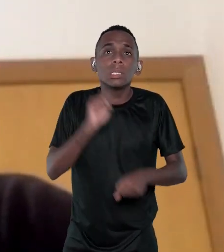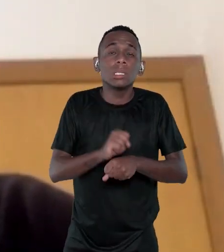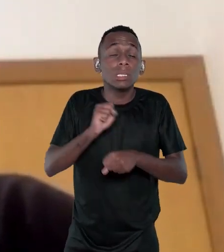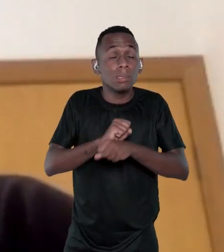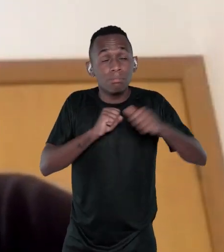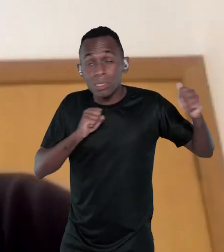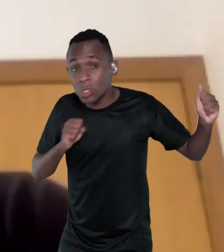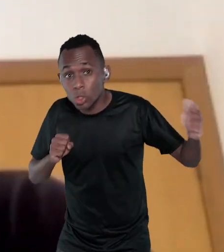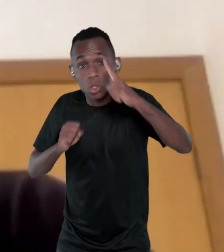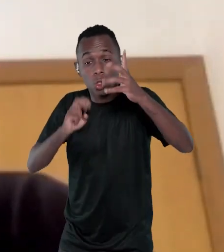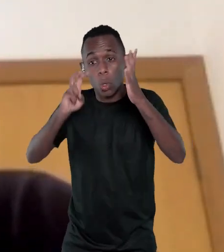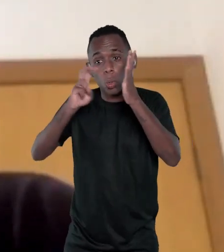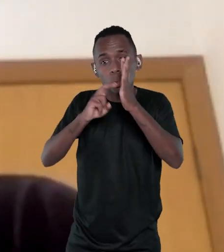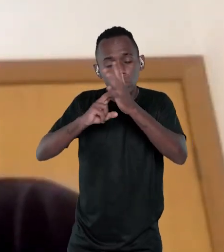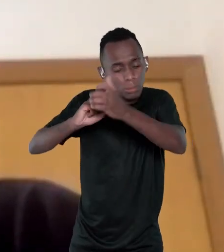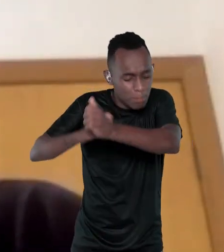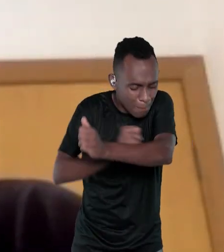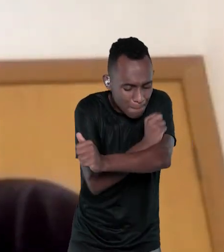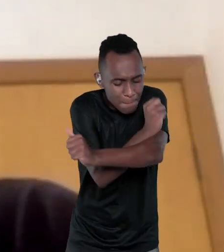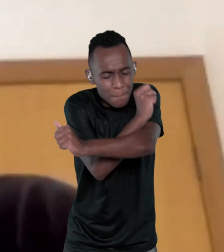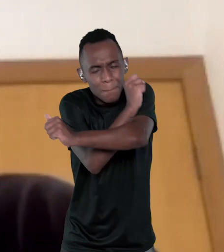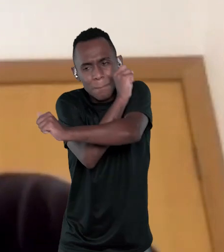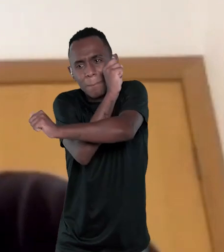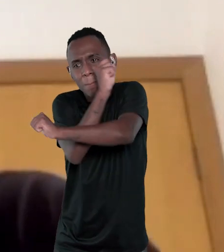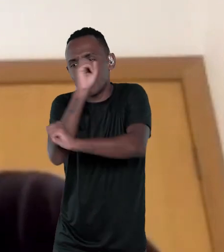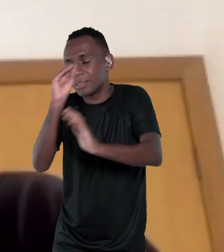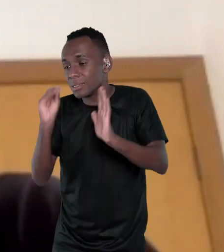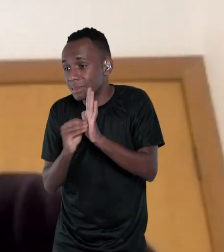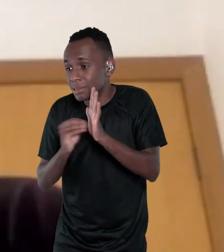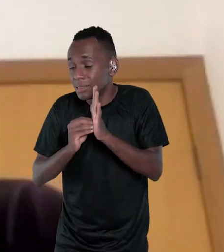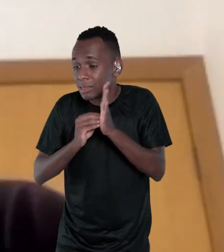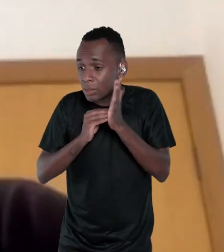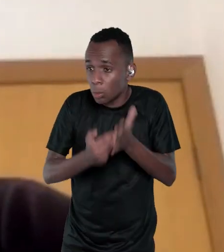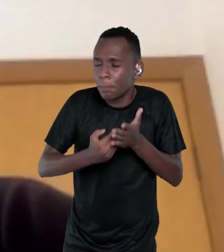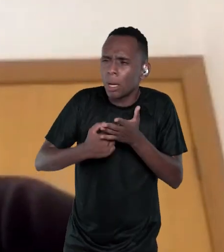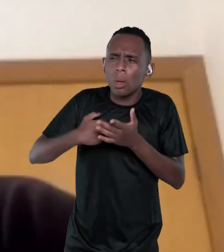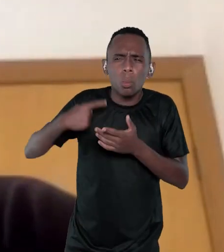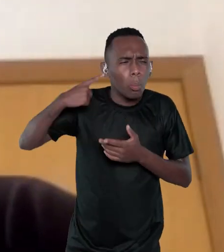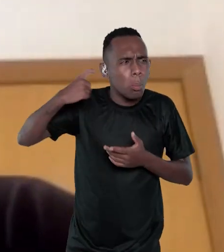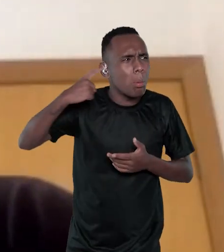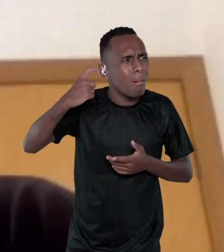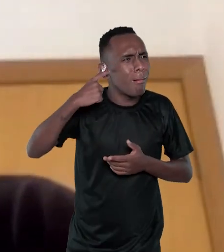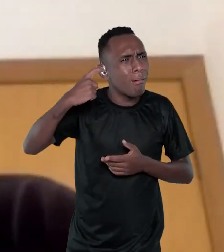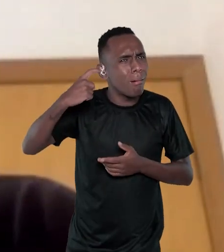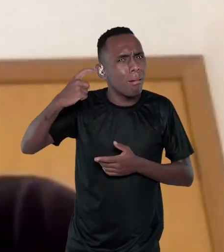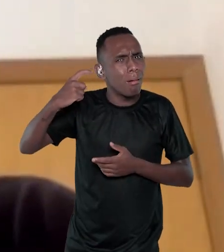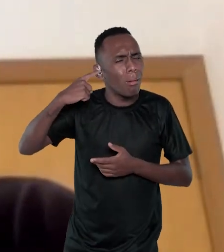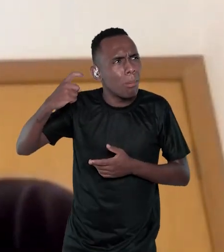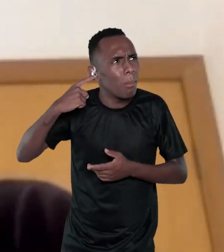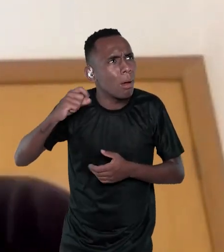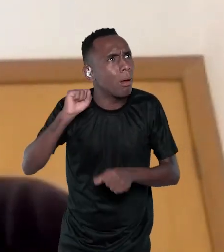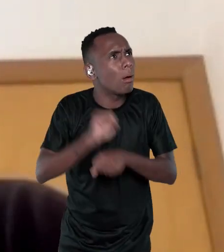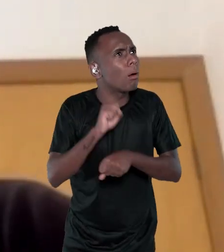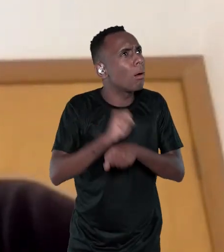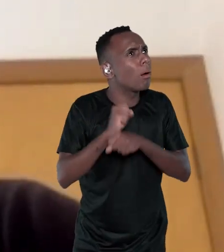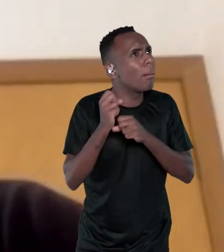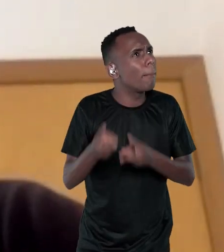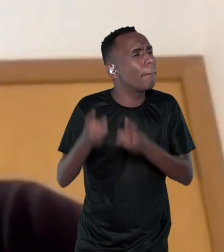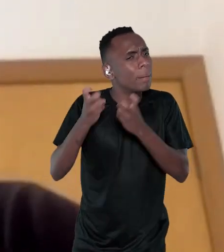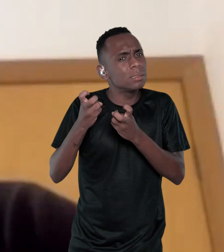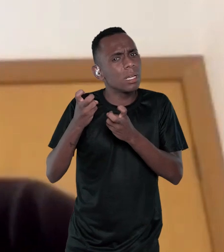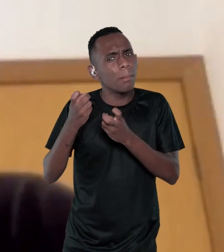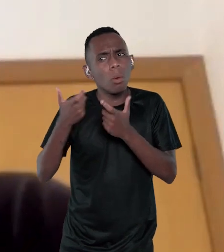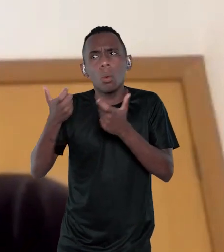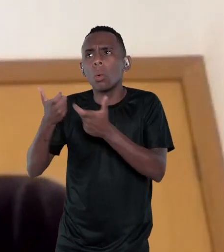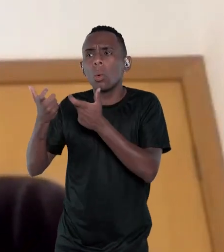registrar ranhuras e tristezas. Espero o sol, que não chega para me engolir. Escuto um